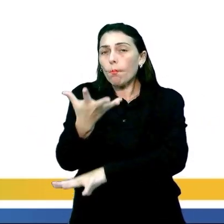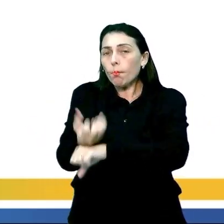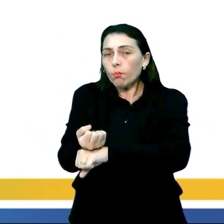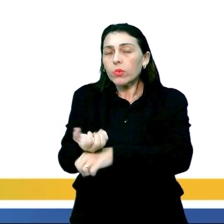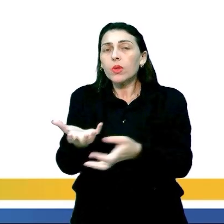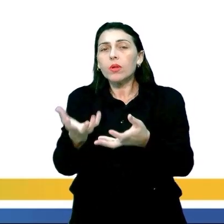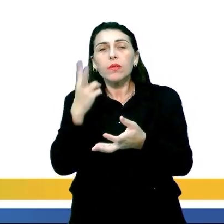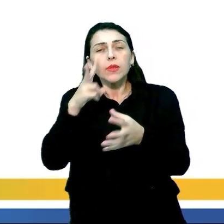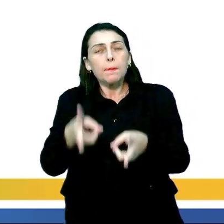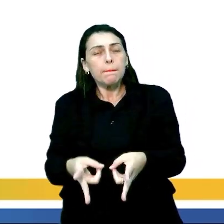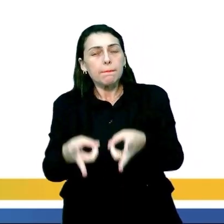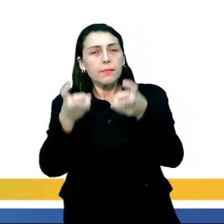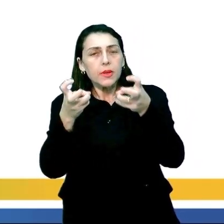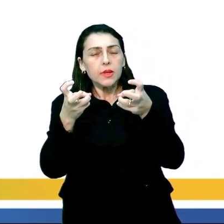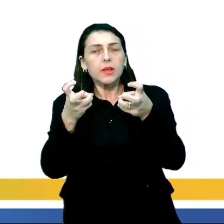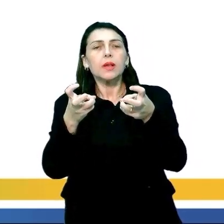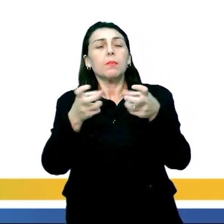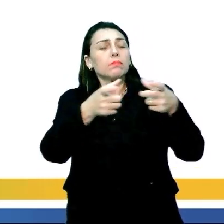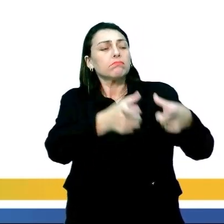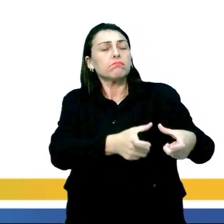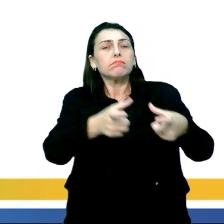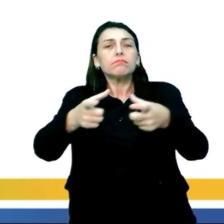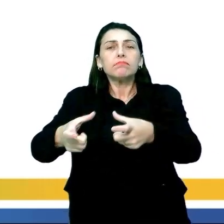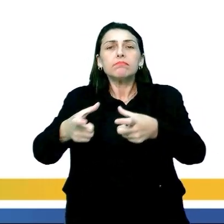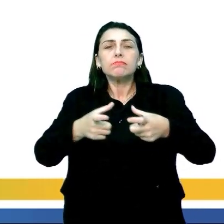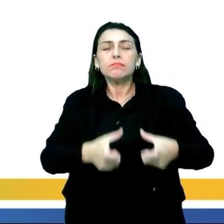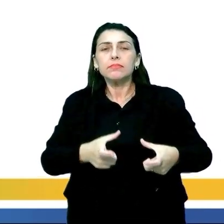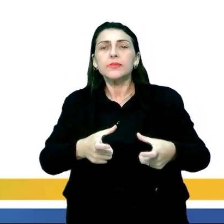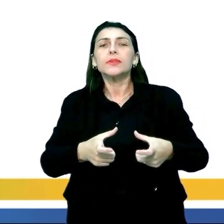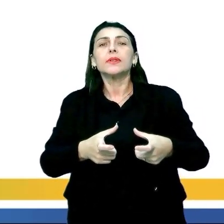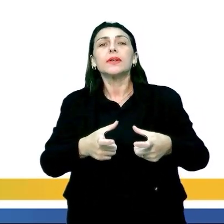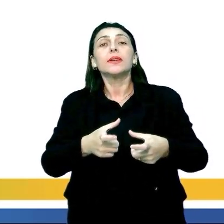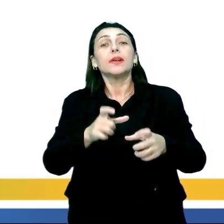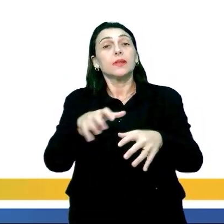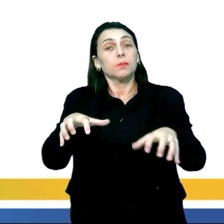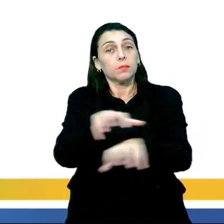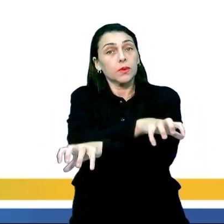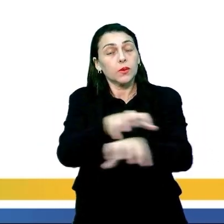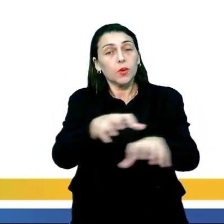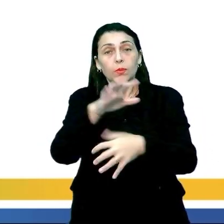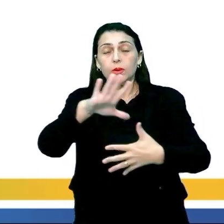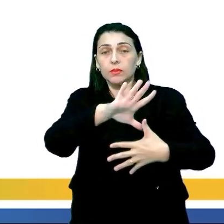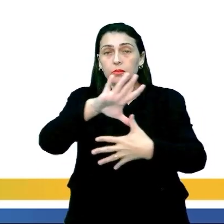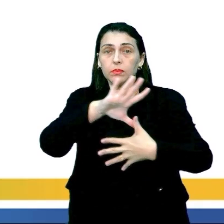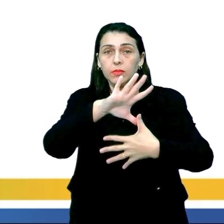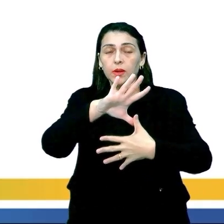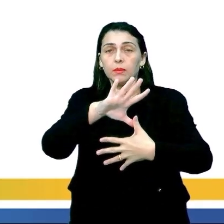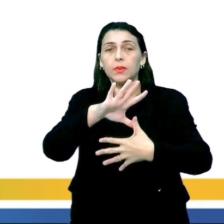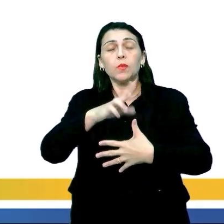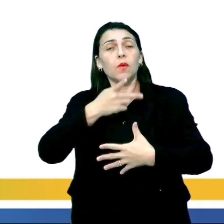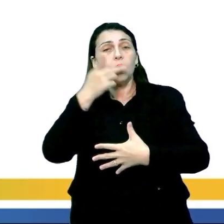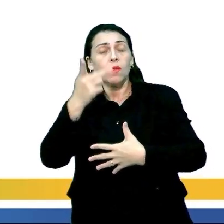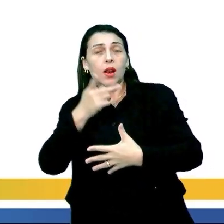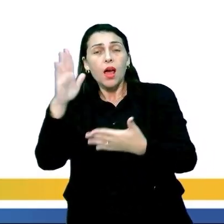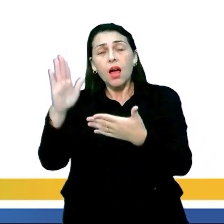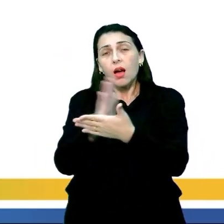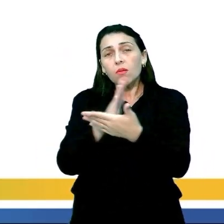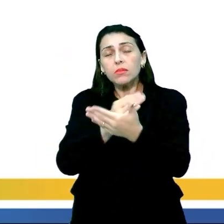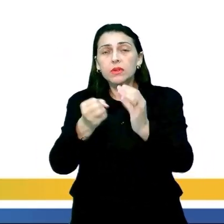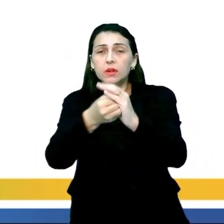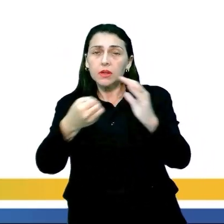Eu quero que vocês observem a localização desse bioma aí no mapa e eu vou falar aqui